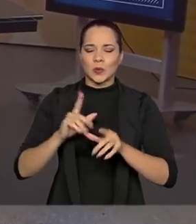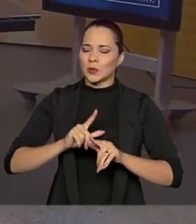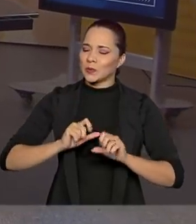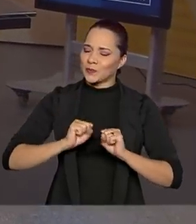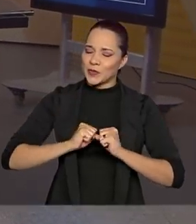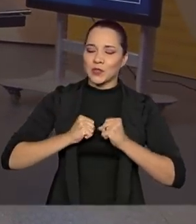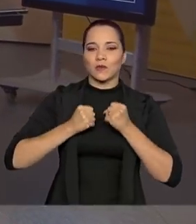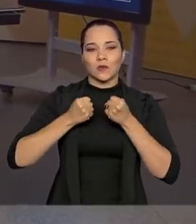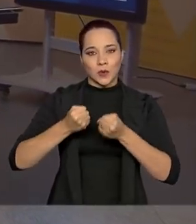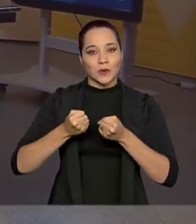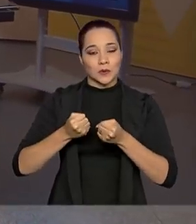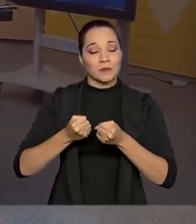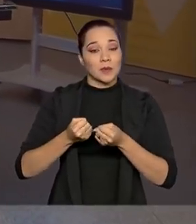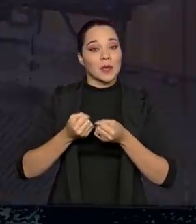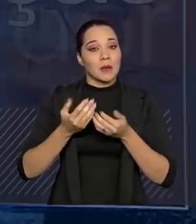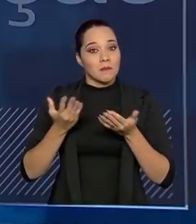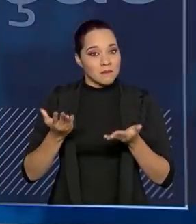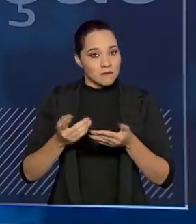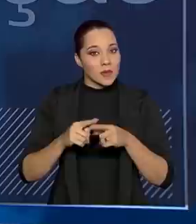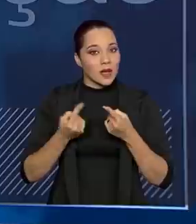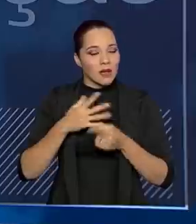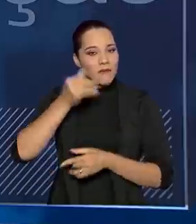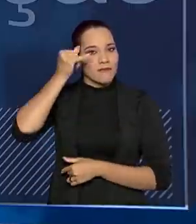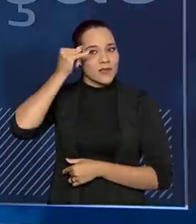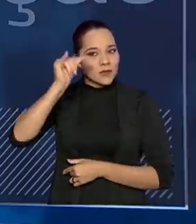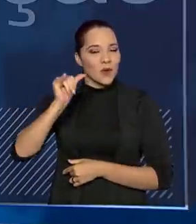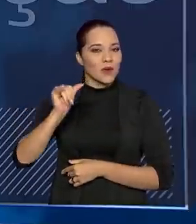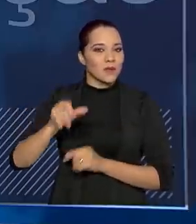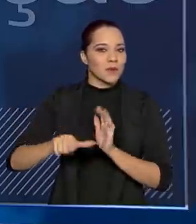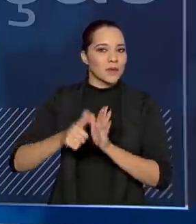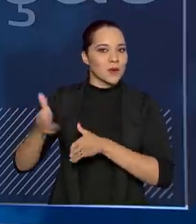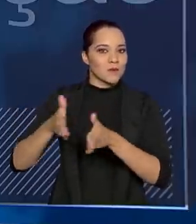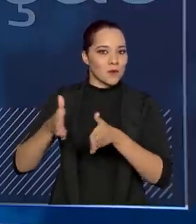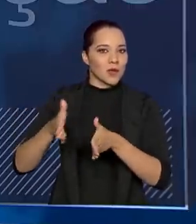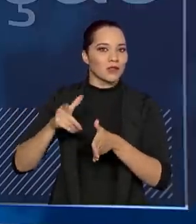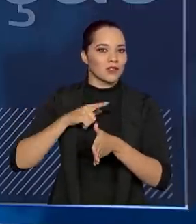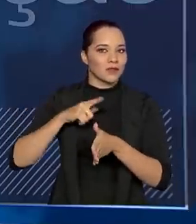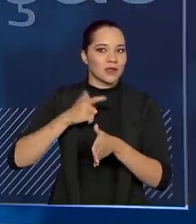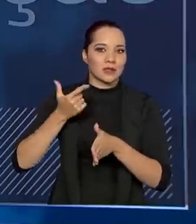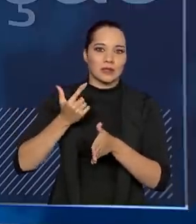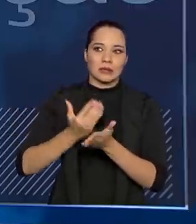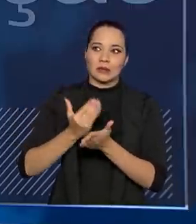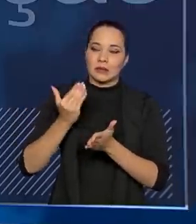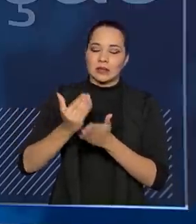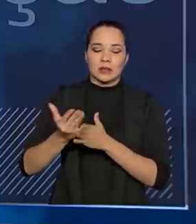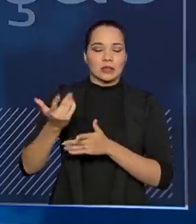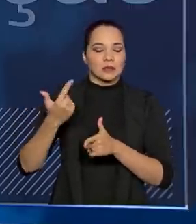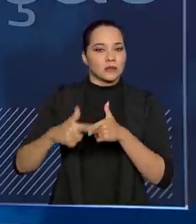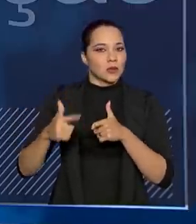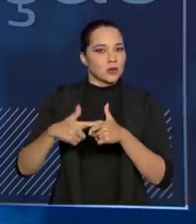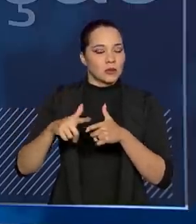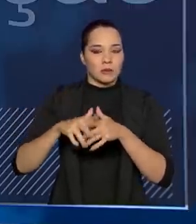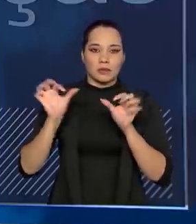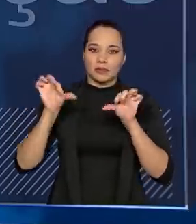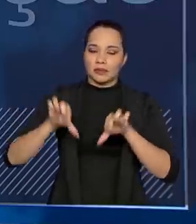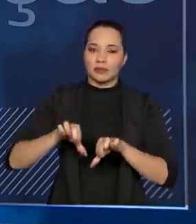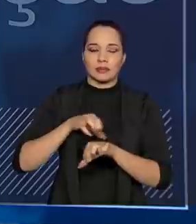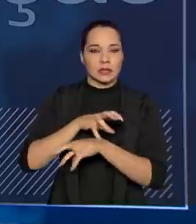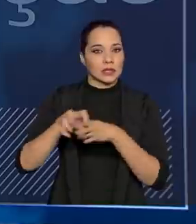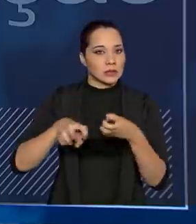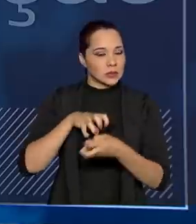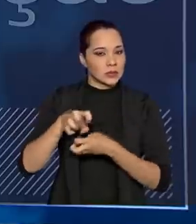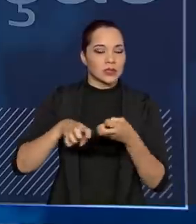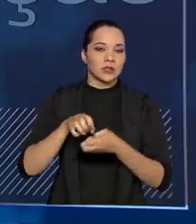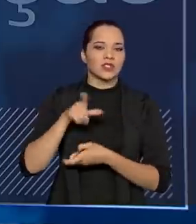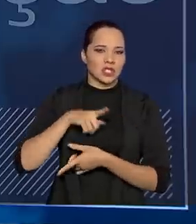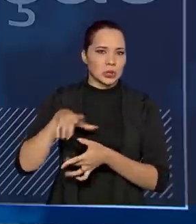engajada, mas que eu acho que evitou muito que naquele primeiro momento estivesse sendo um movimento assim, muito de crise, né? Ou seja, tinha